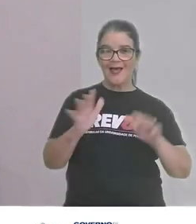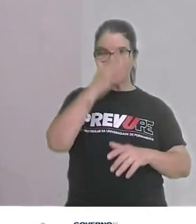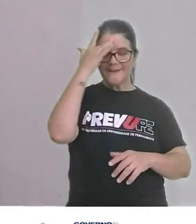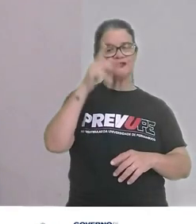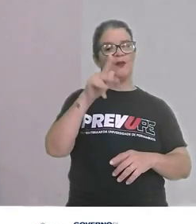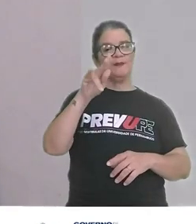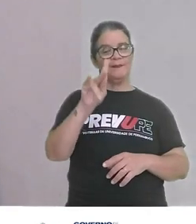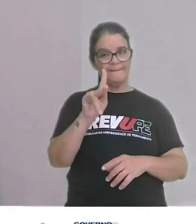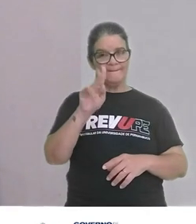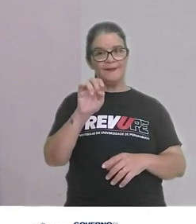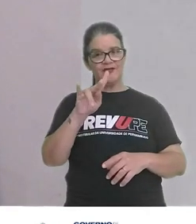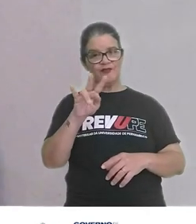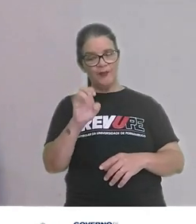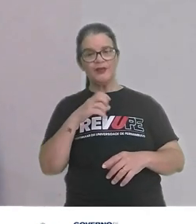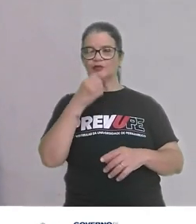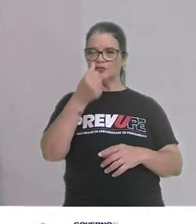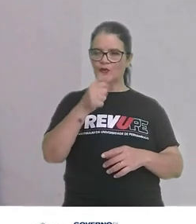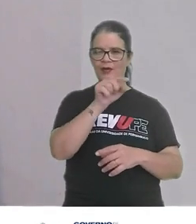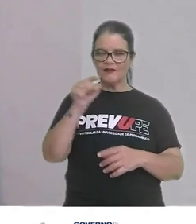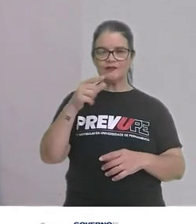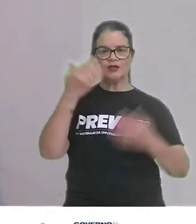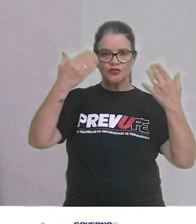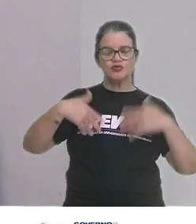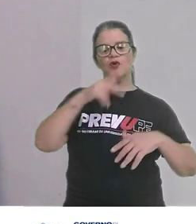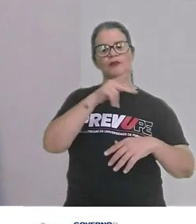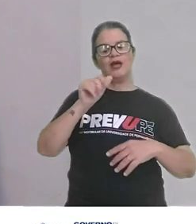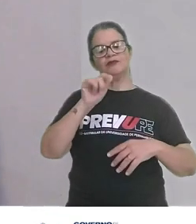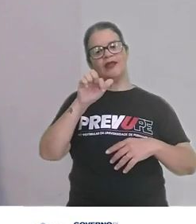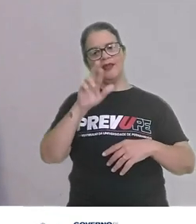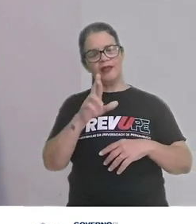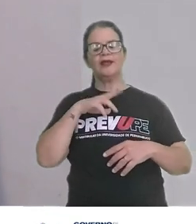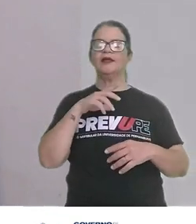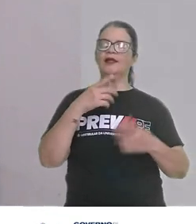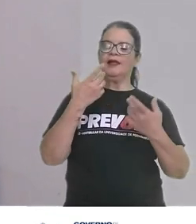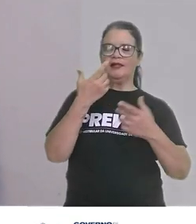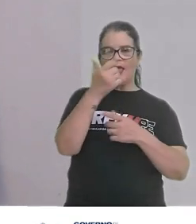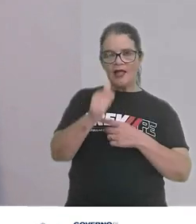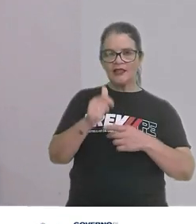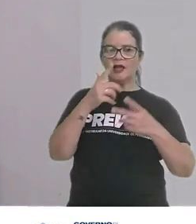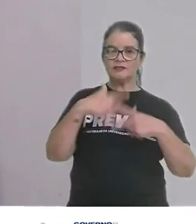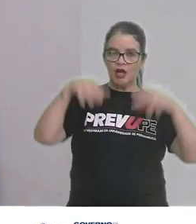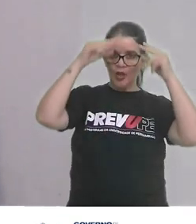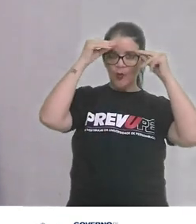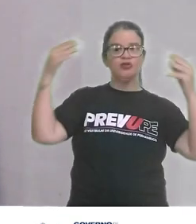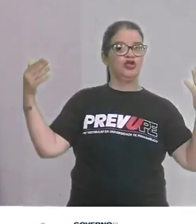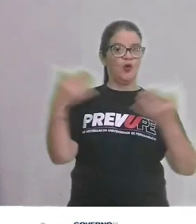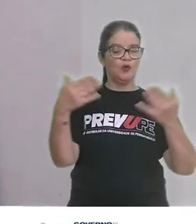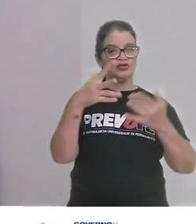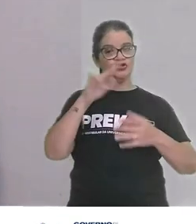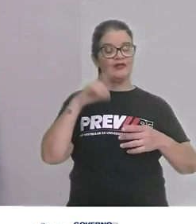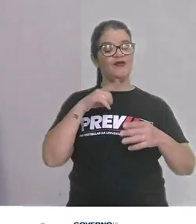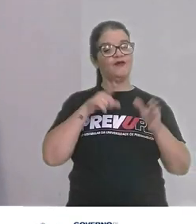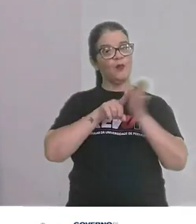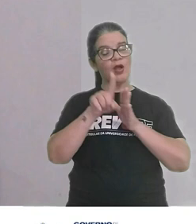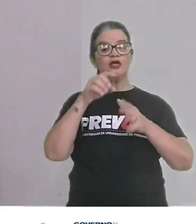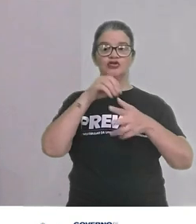Olá, pessoal do Prevup, tudo bem com vocês? Eu sou o professor Aldeir, de Análise Linguística, e hoje a gente vai ver uma